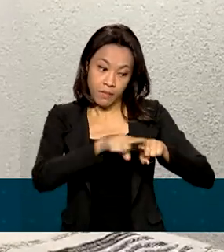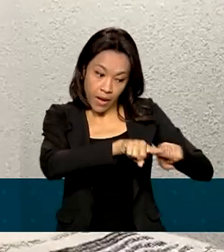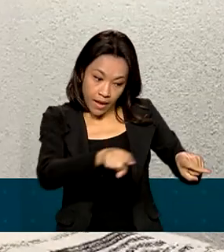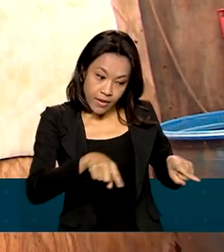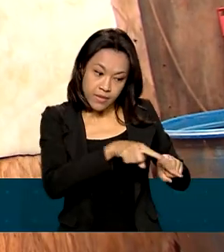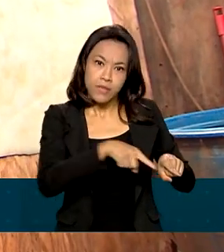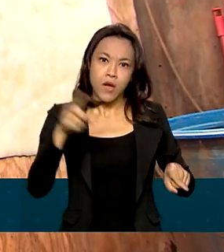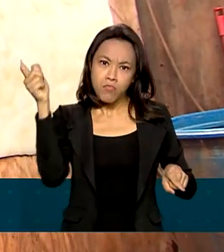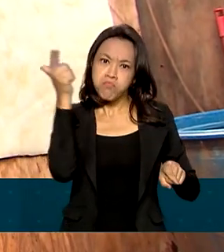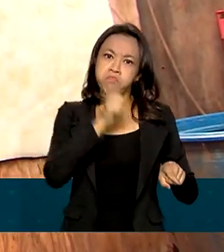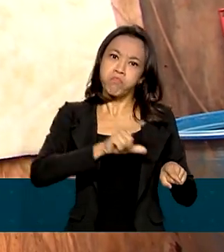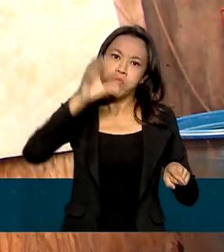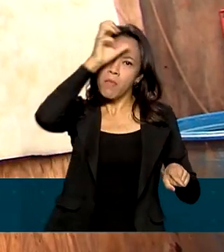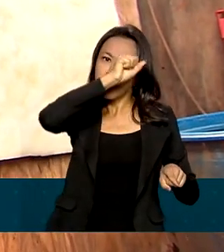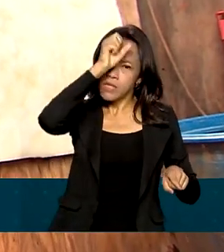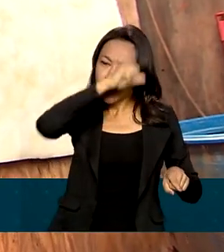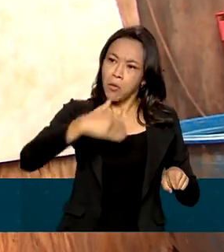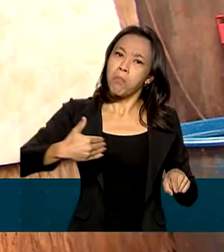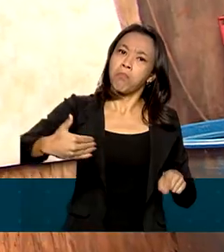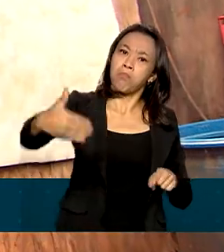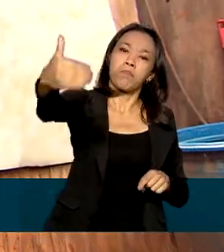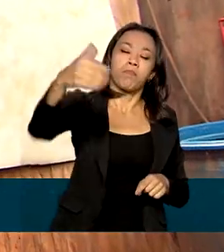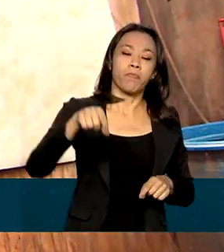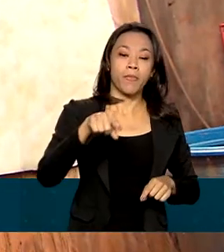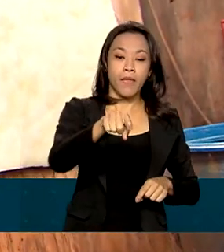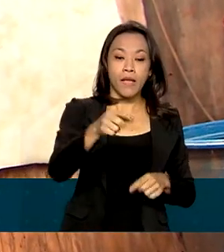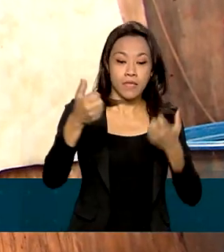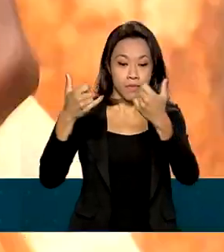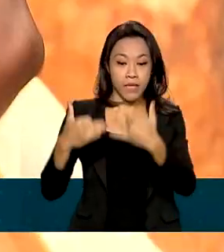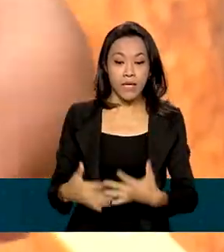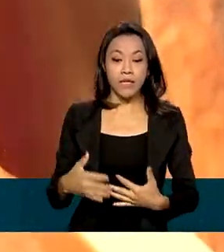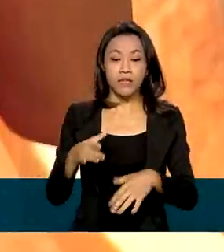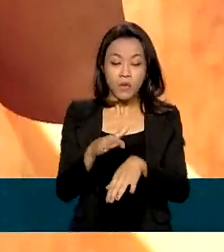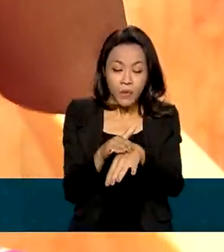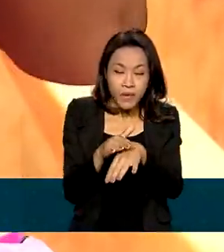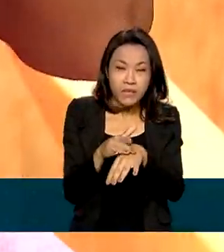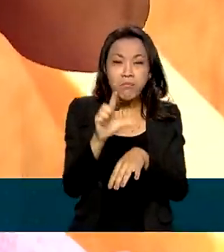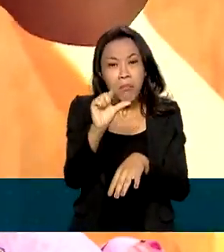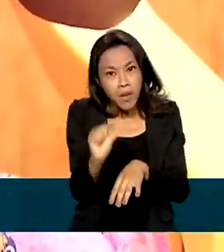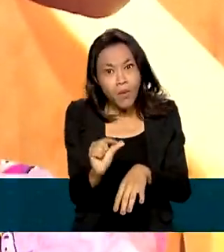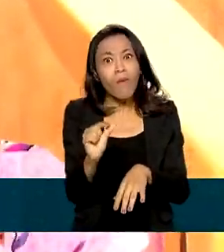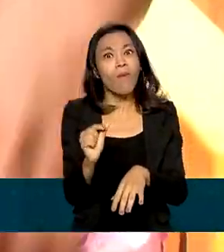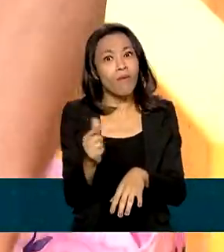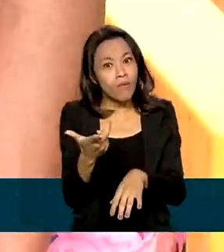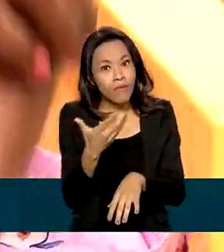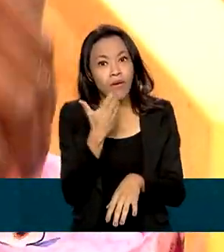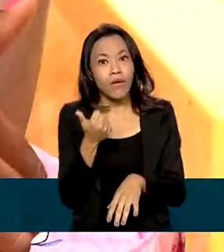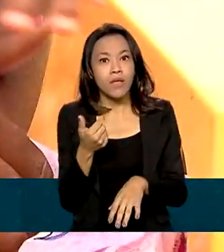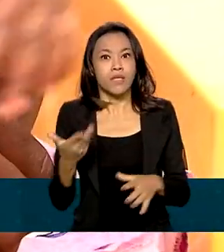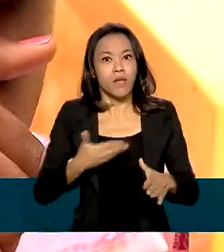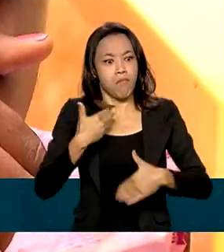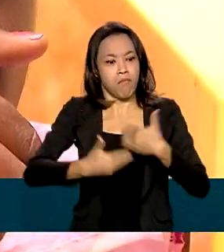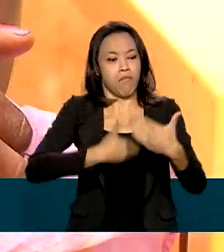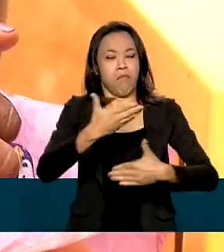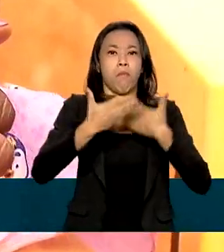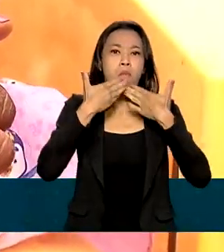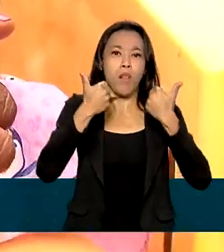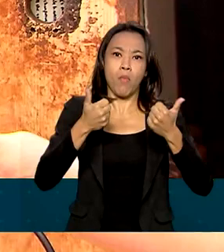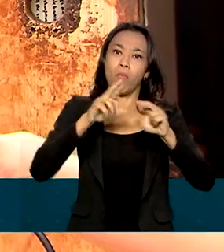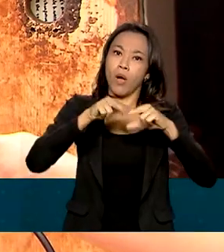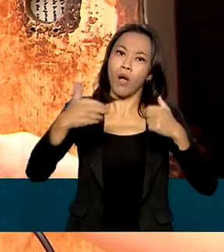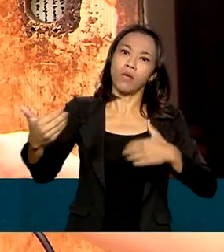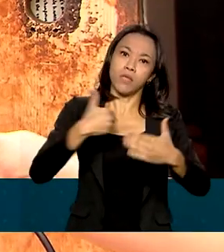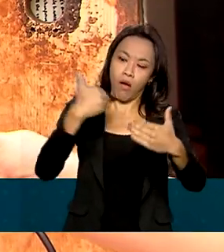potencial para aprendizagem a mãe da Pérola conta que ela vem adoecendo menos e se desenvolvendo melhor após as visitas domiciliares